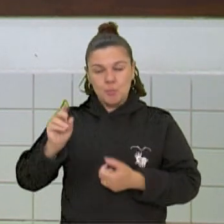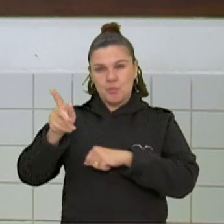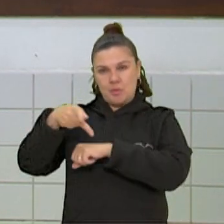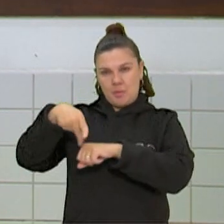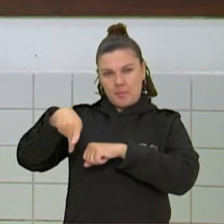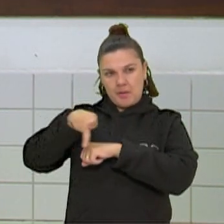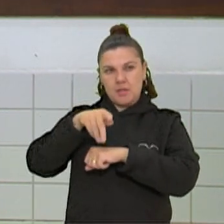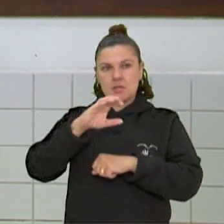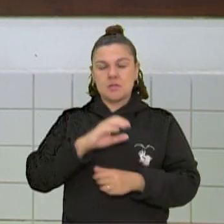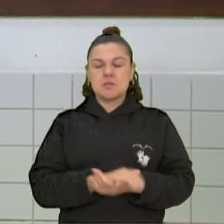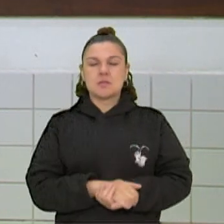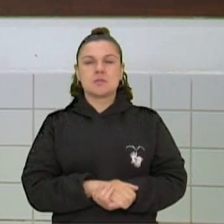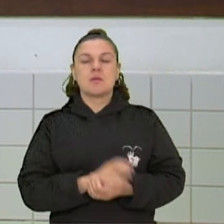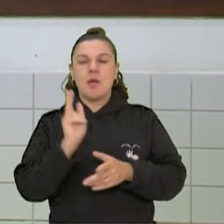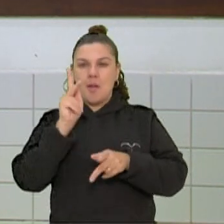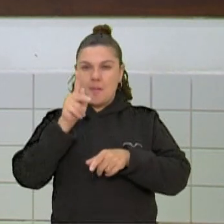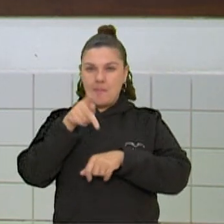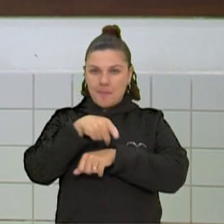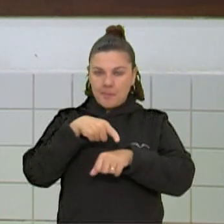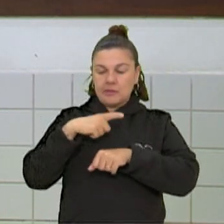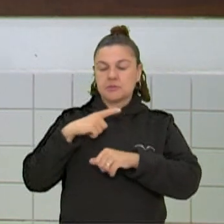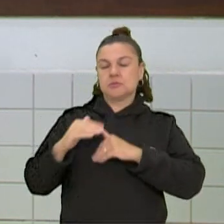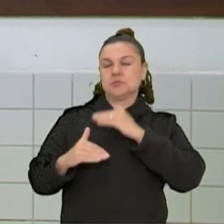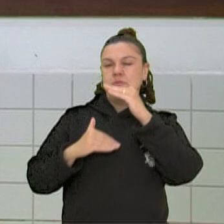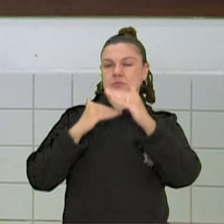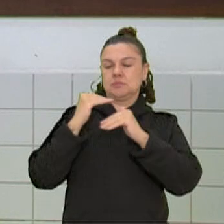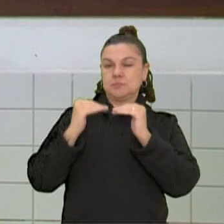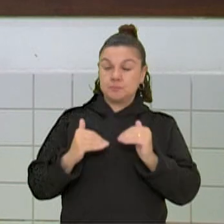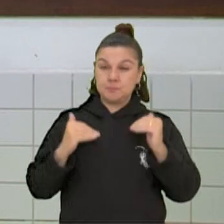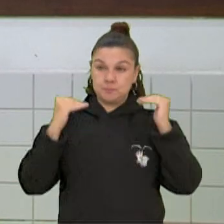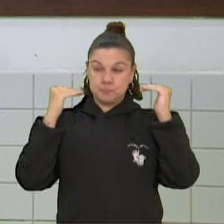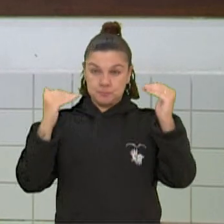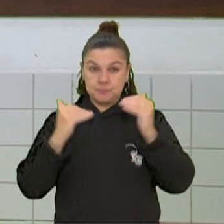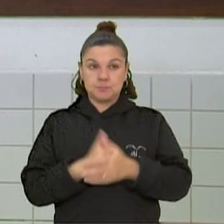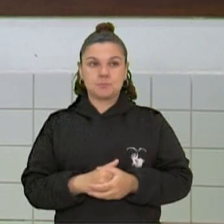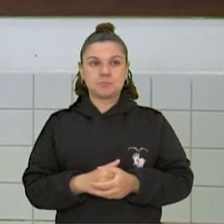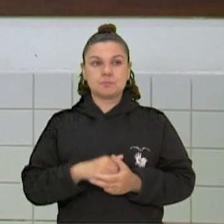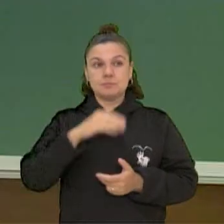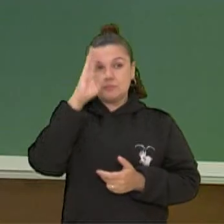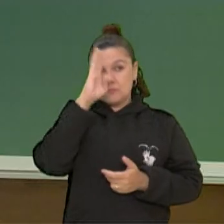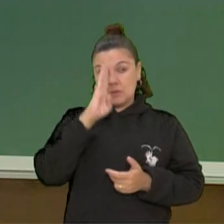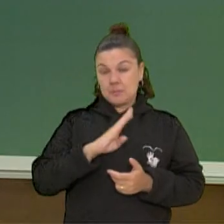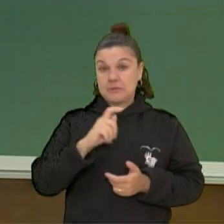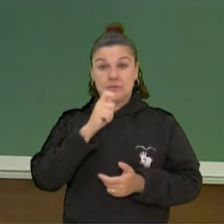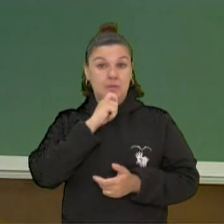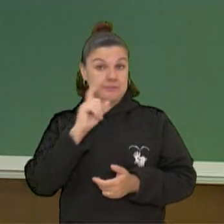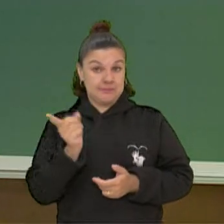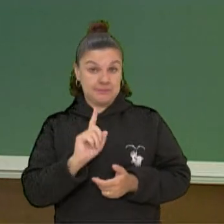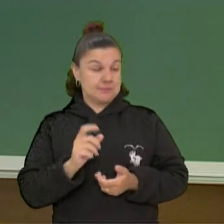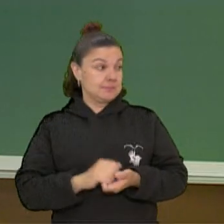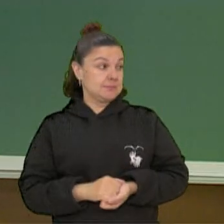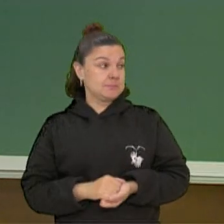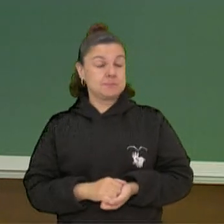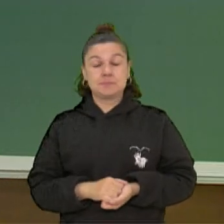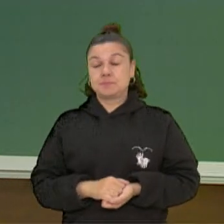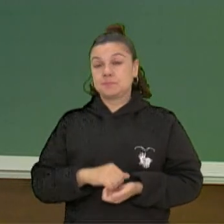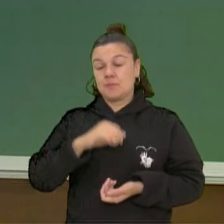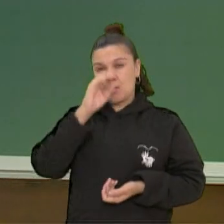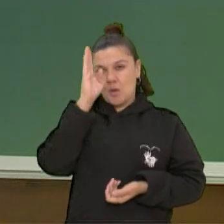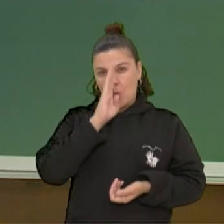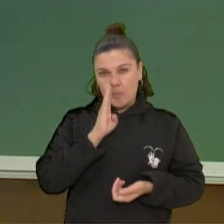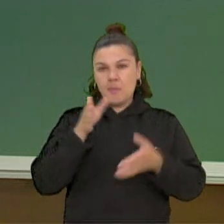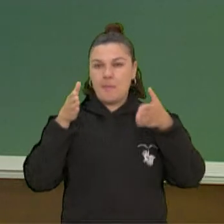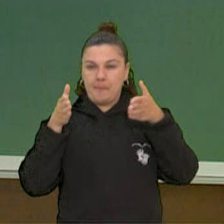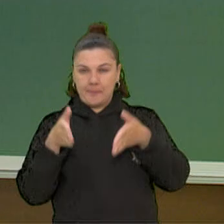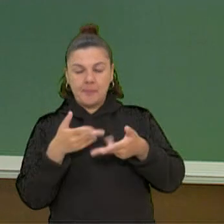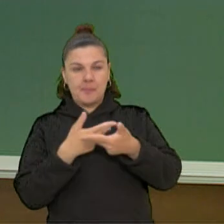organização, países que têm um desenvolvimento econômico já mais elevado. O Brasil ainda não faz parte. O Brasil participa de